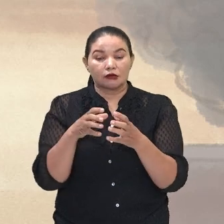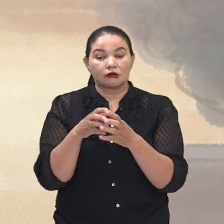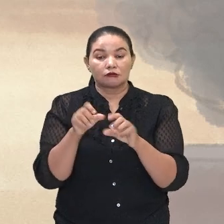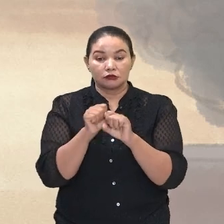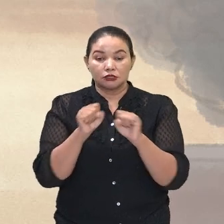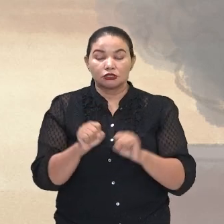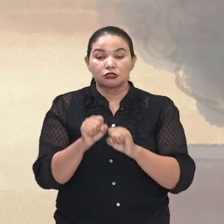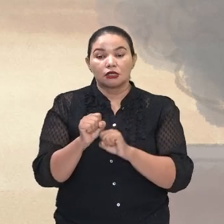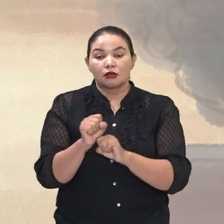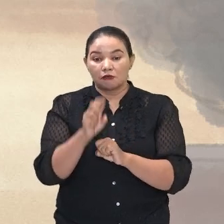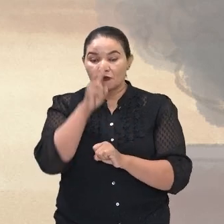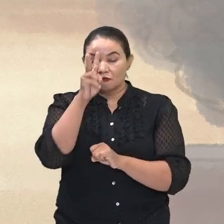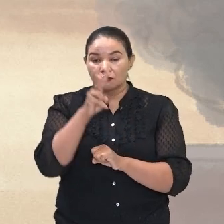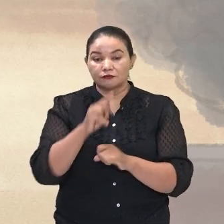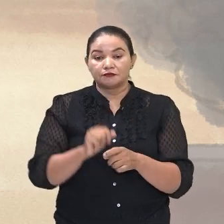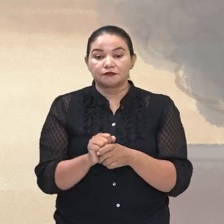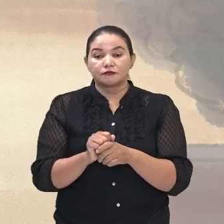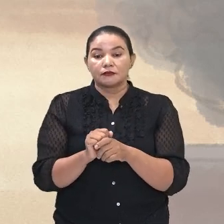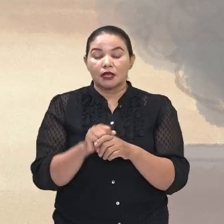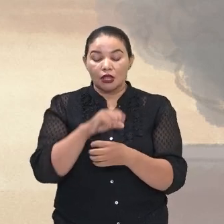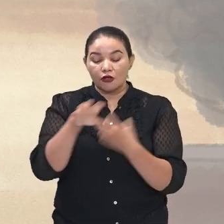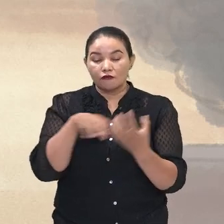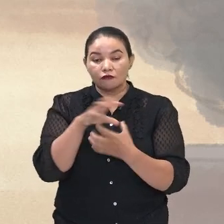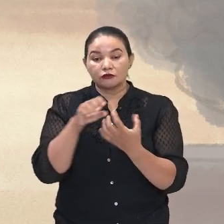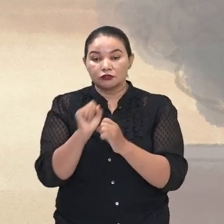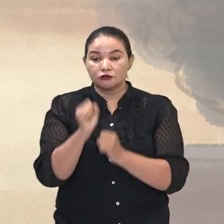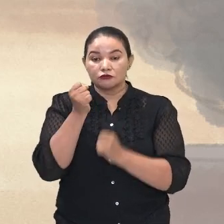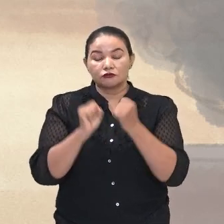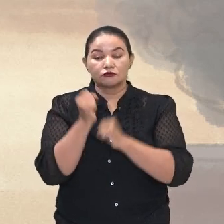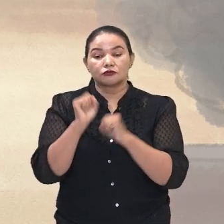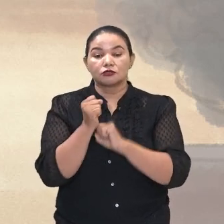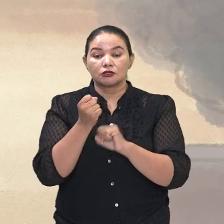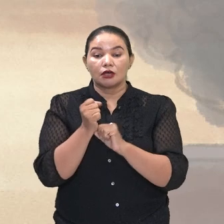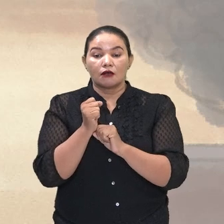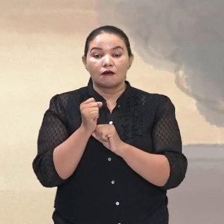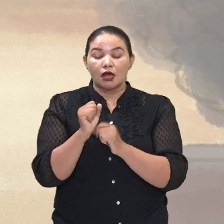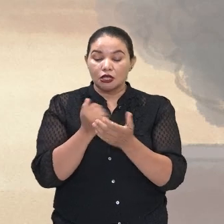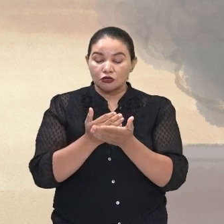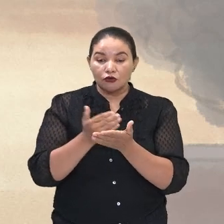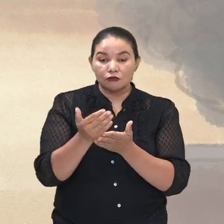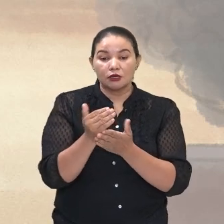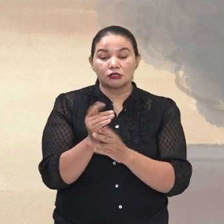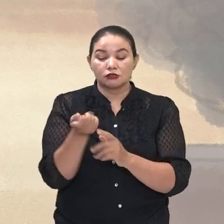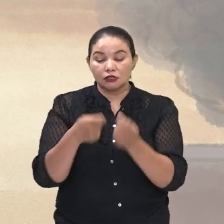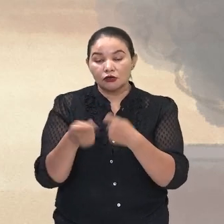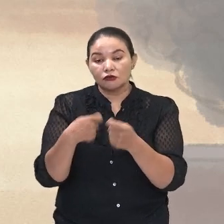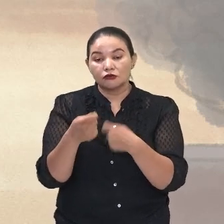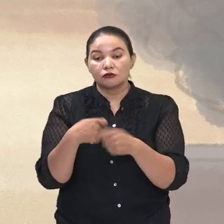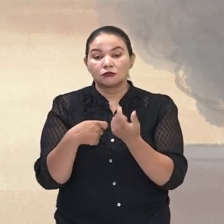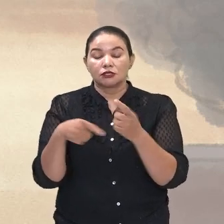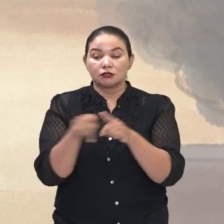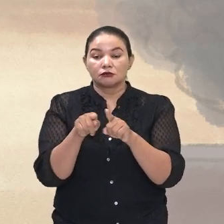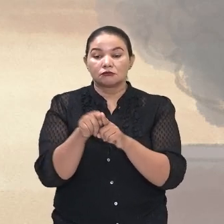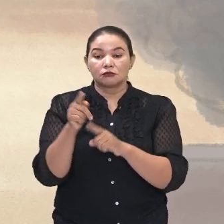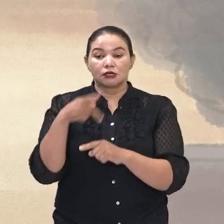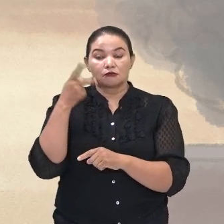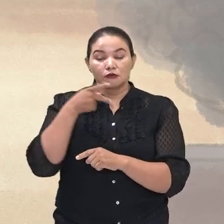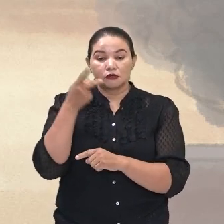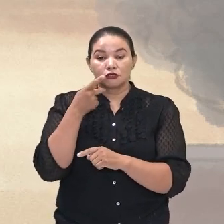A Revolução Industrial ela vai funcionar justamente nesse sentido econômico e político,